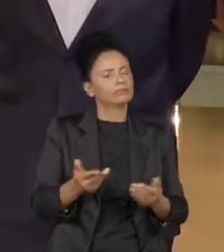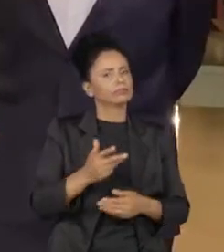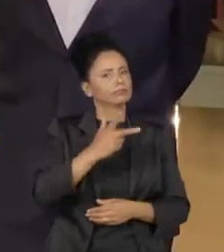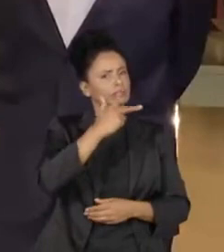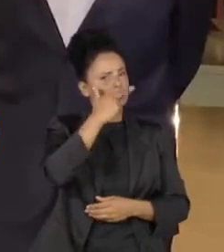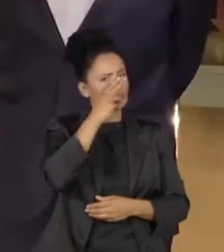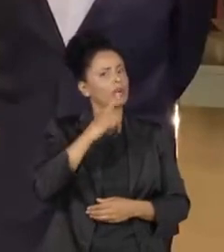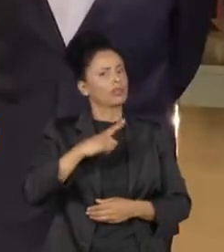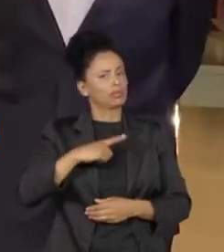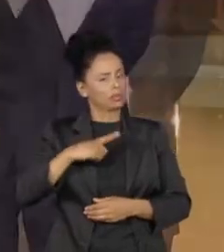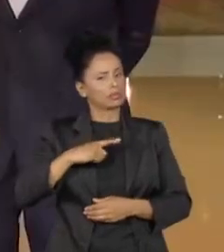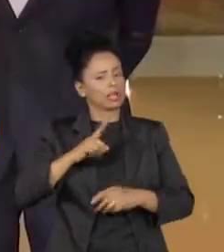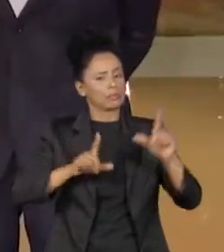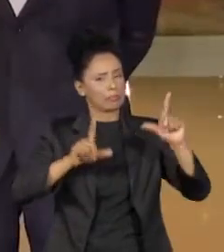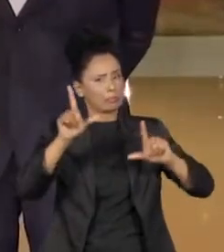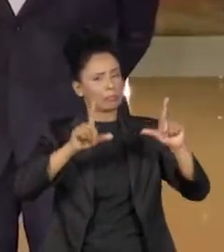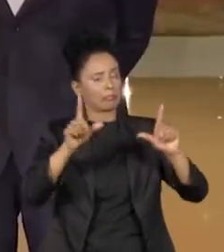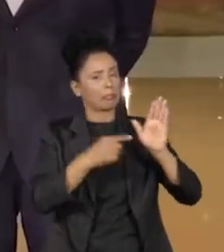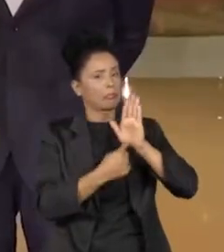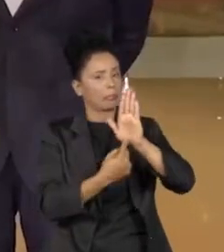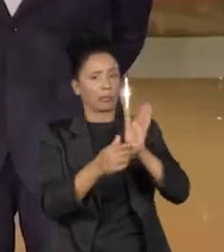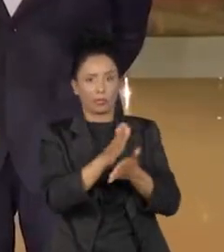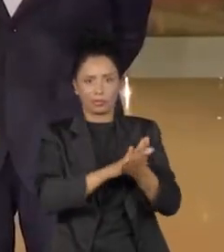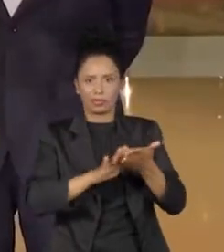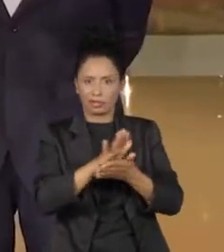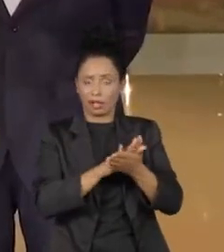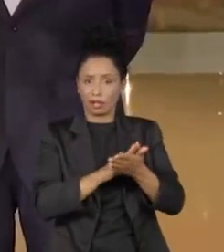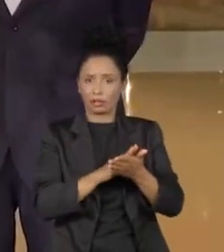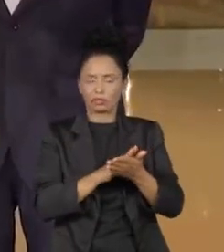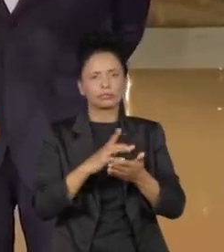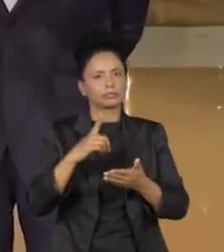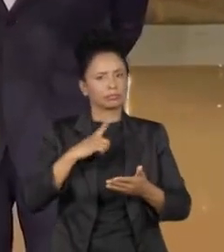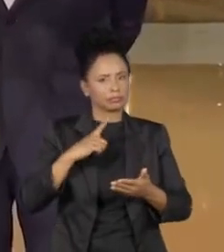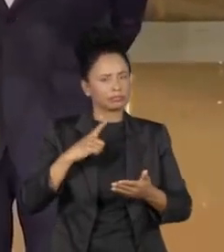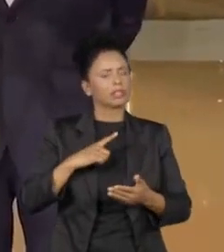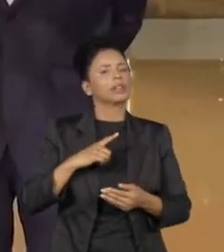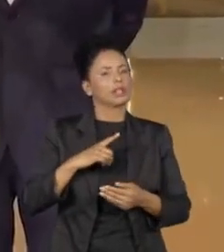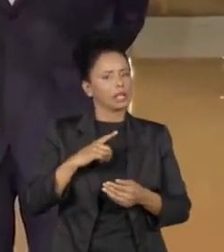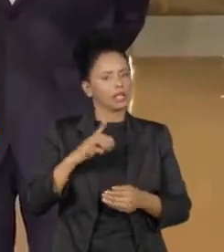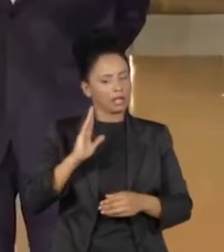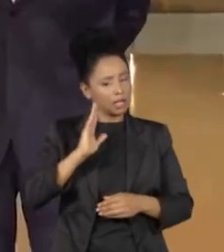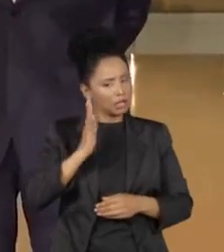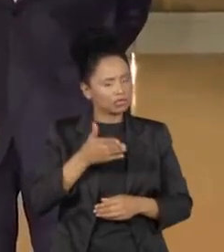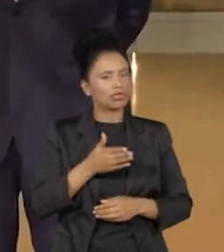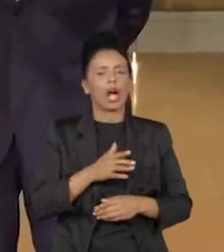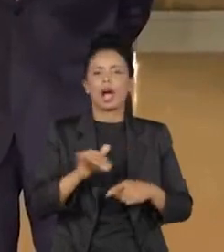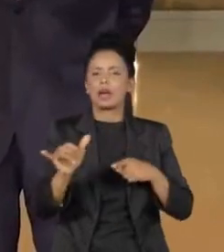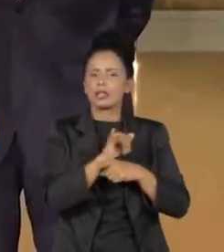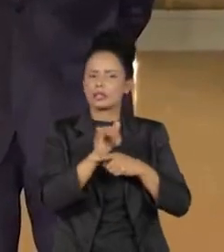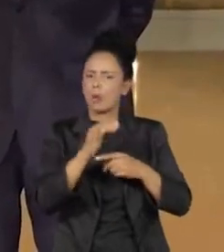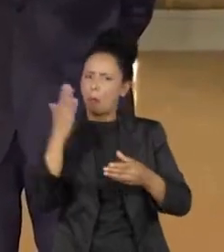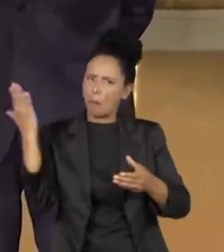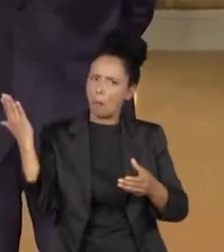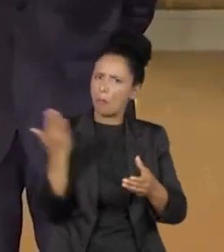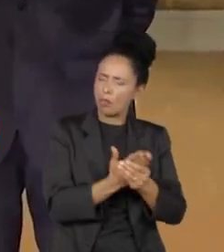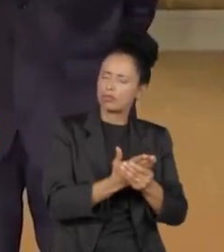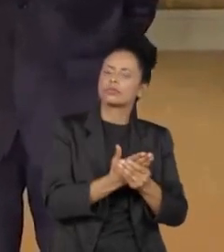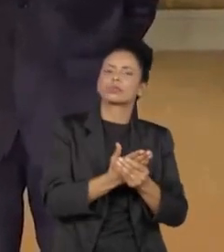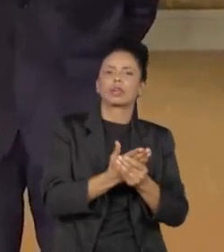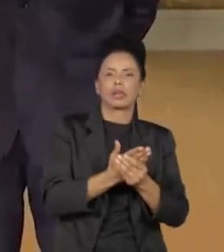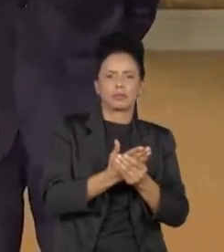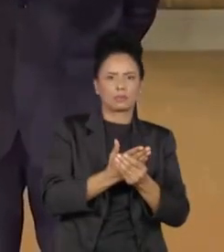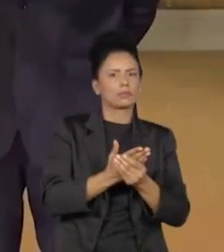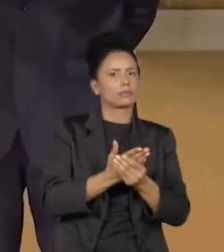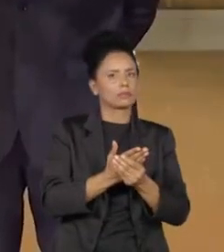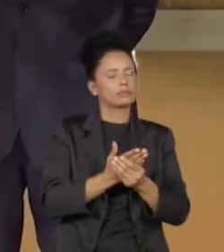potencializadas e muito para o outro lado. Nós iremos, as últimas consequências, dentro das quatro linhas da Constituição,